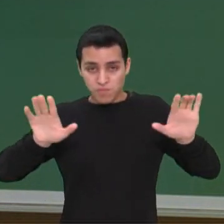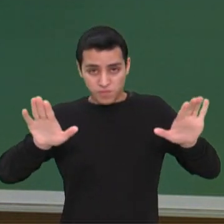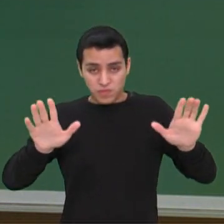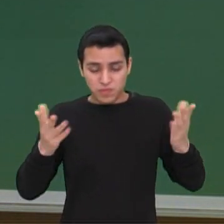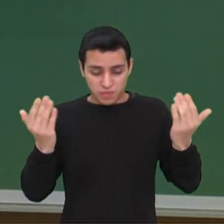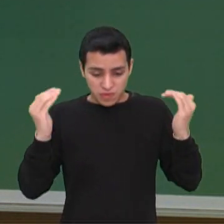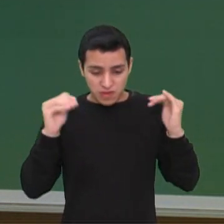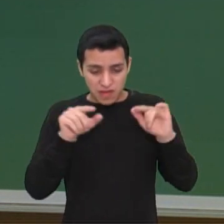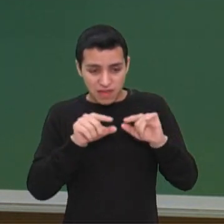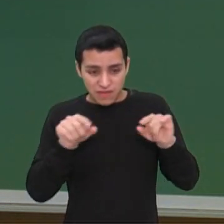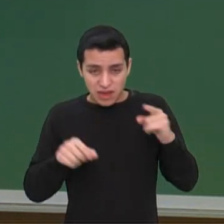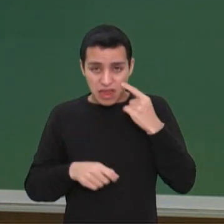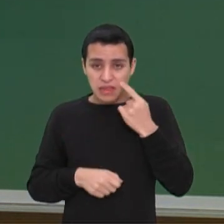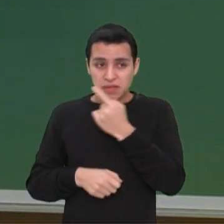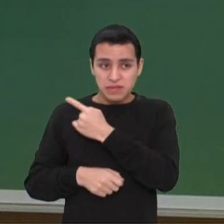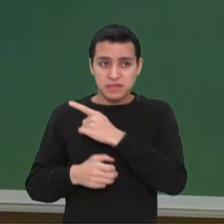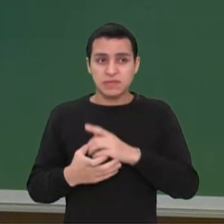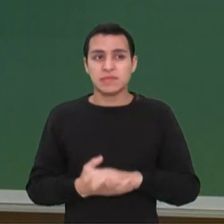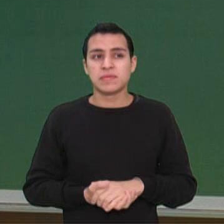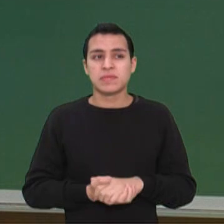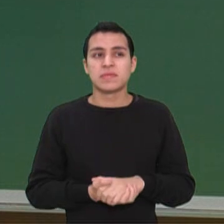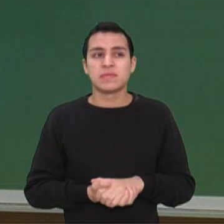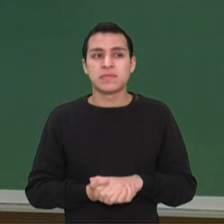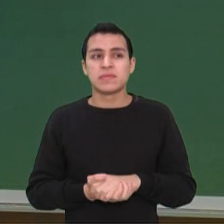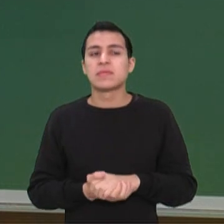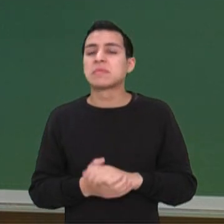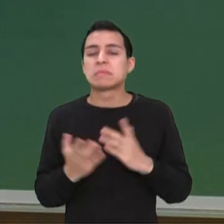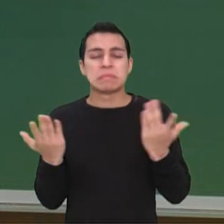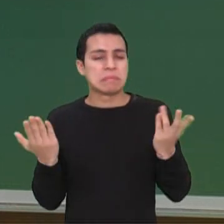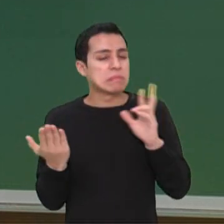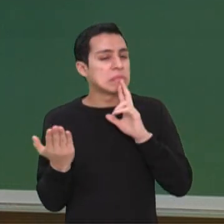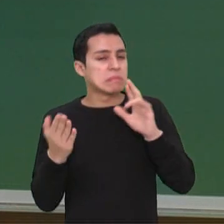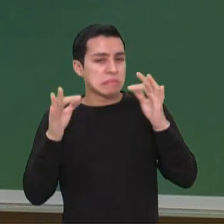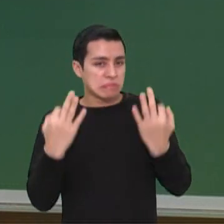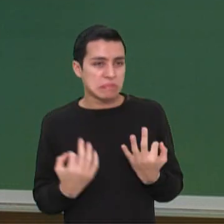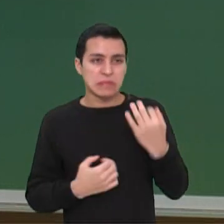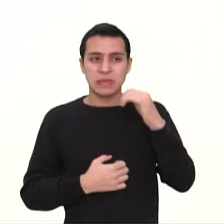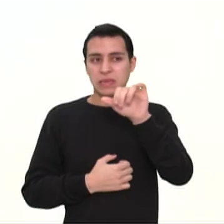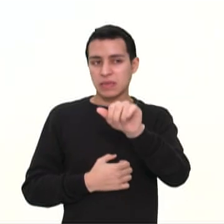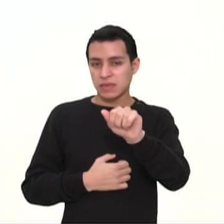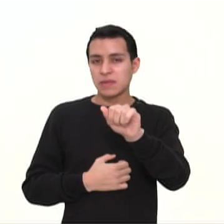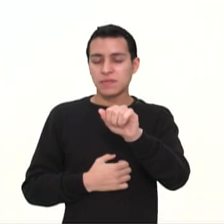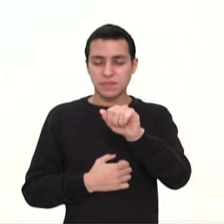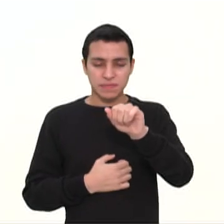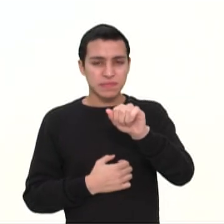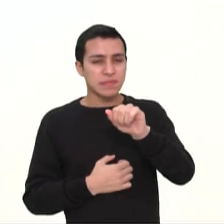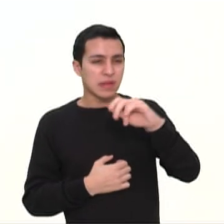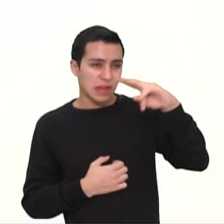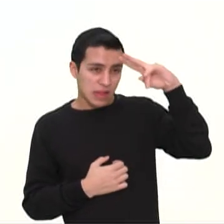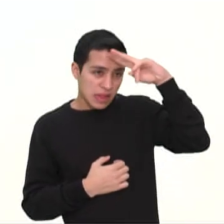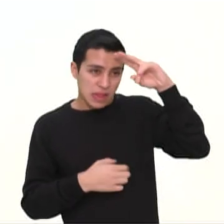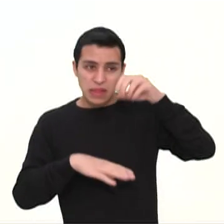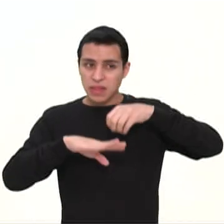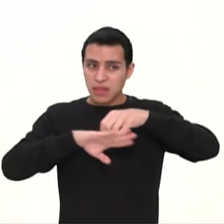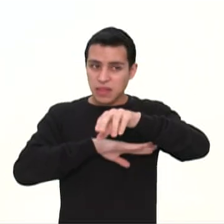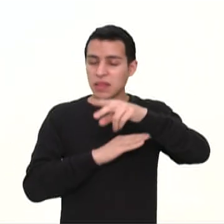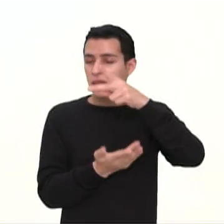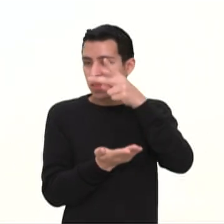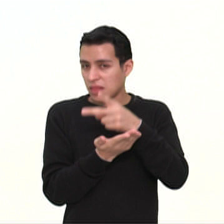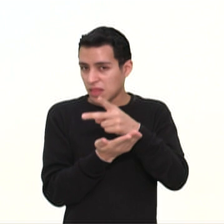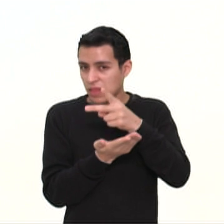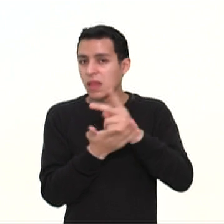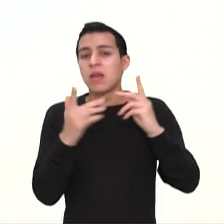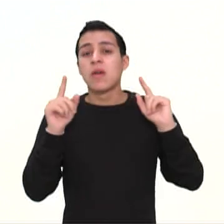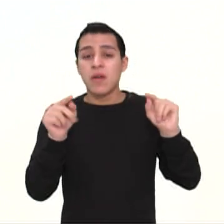frase Sarah math next year, nós teremos might teach. Lembrando sempre, como eu disse para vocês, o